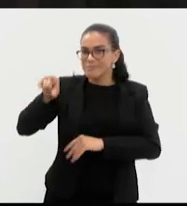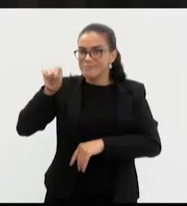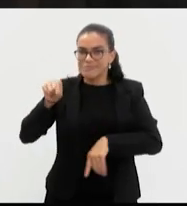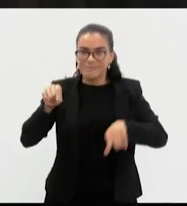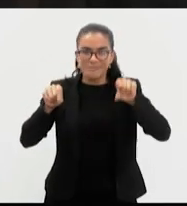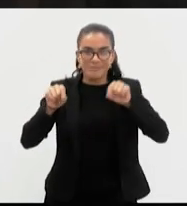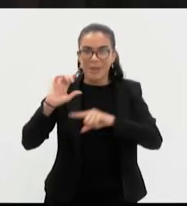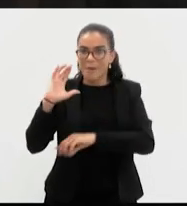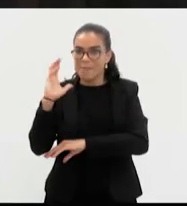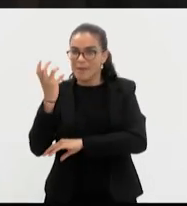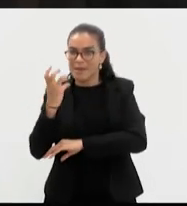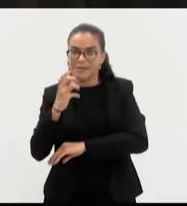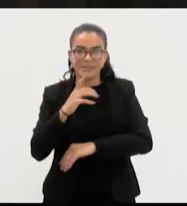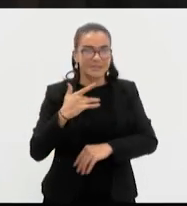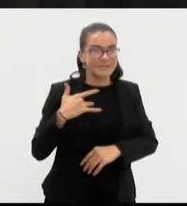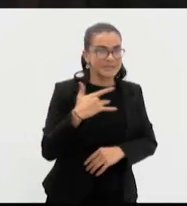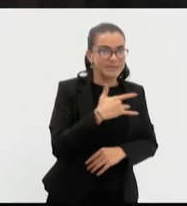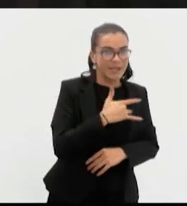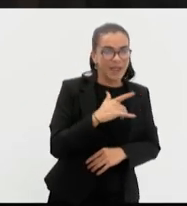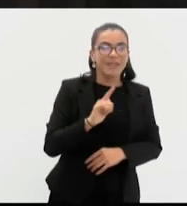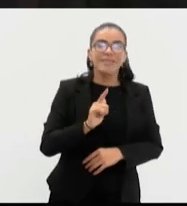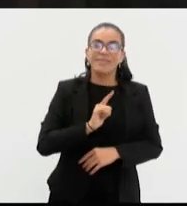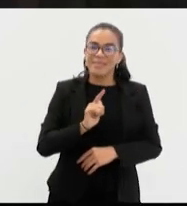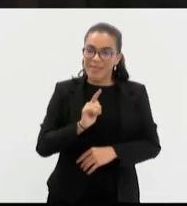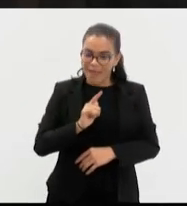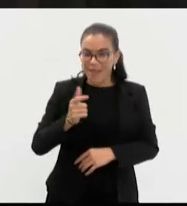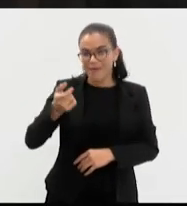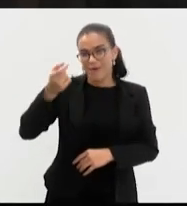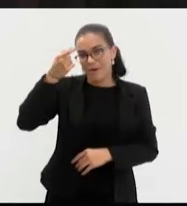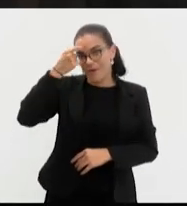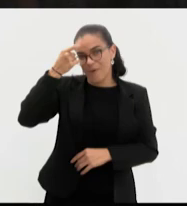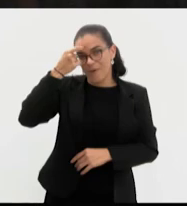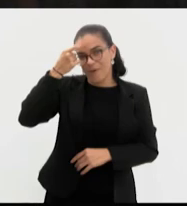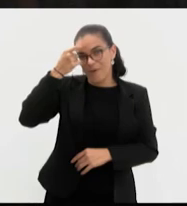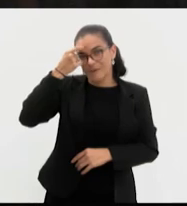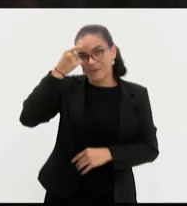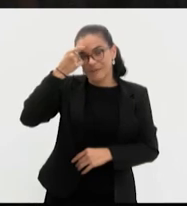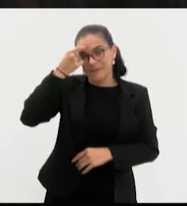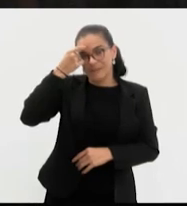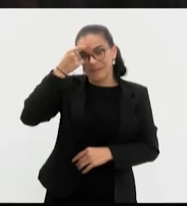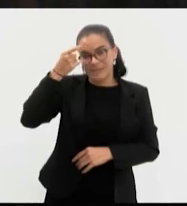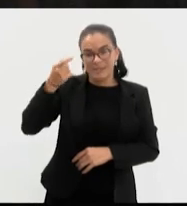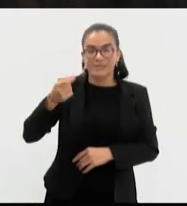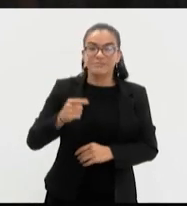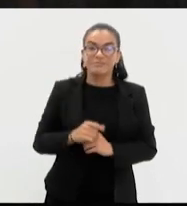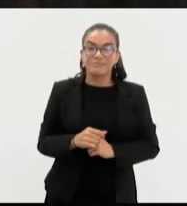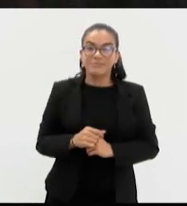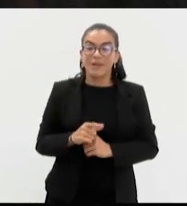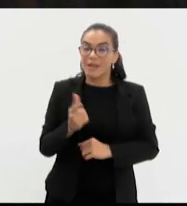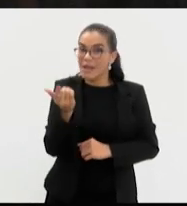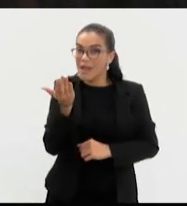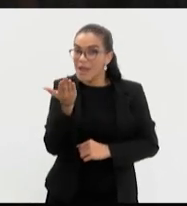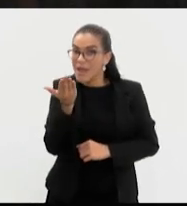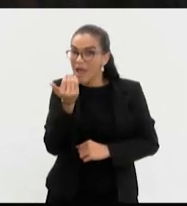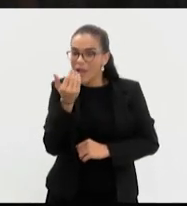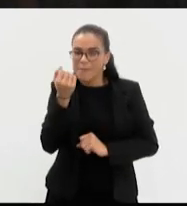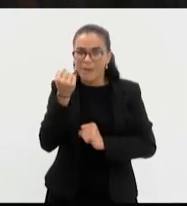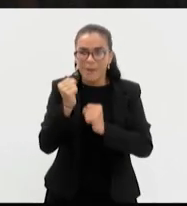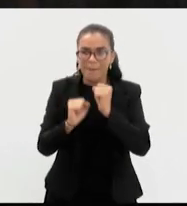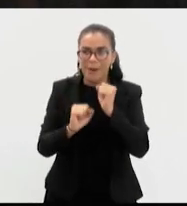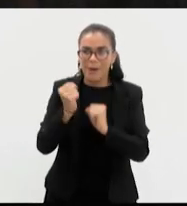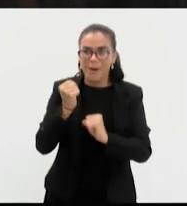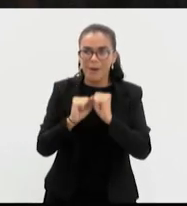saúde é porque há uma conscientização muito forte que os alimentos Ultra